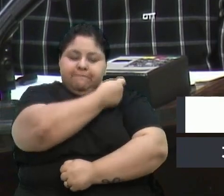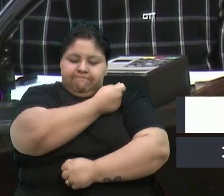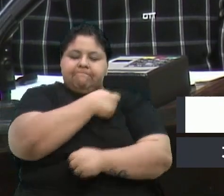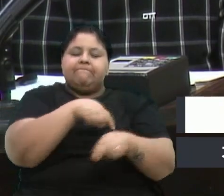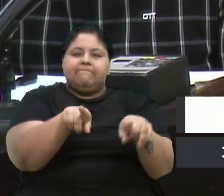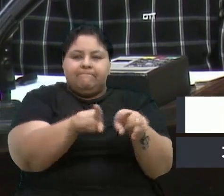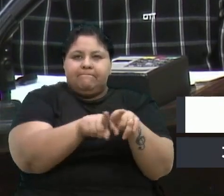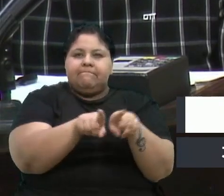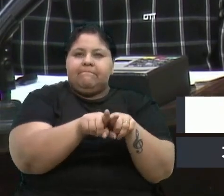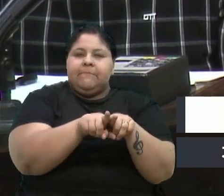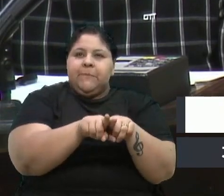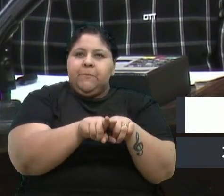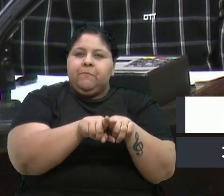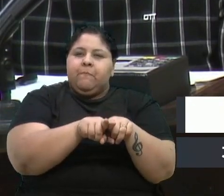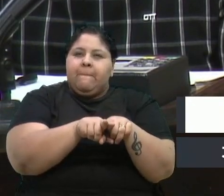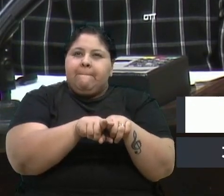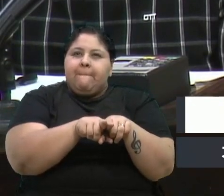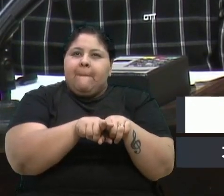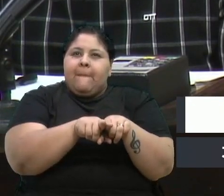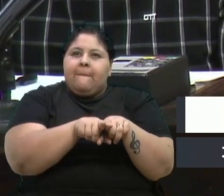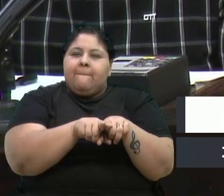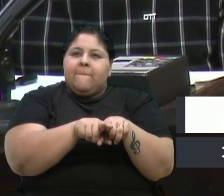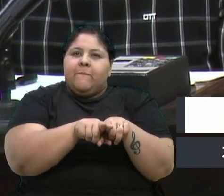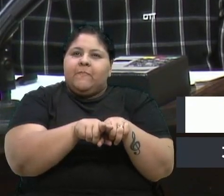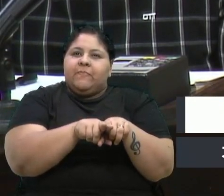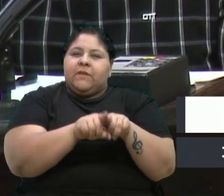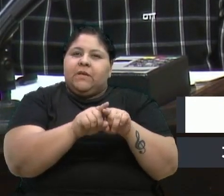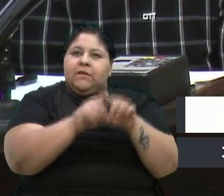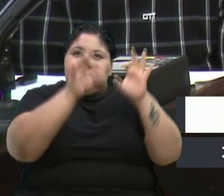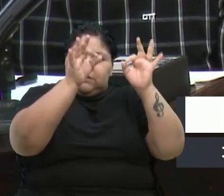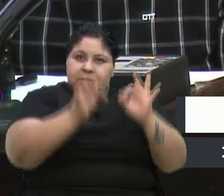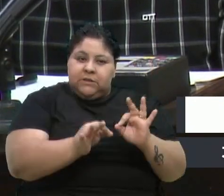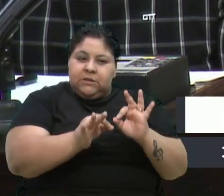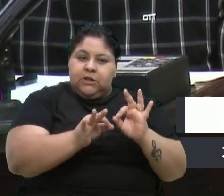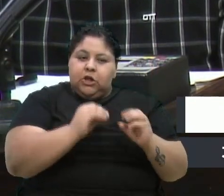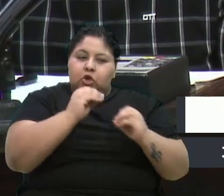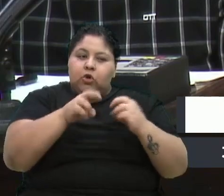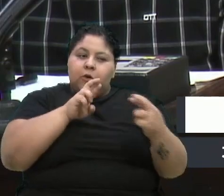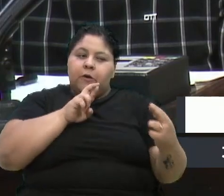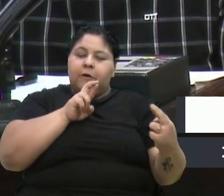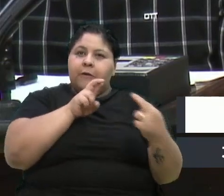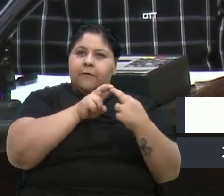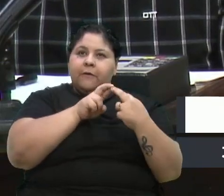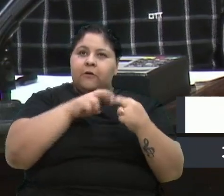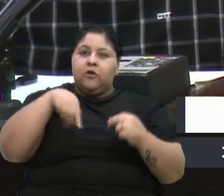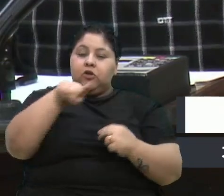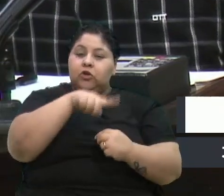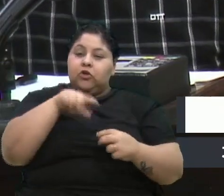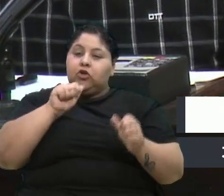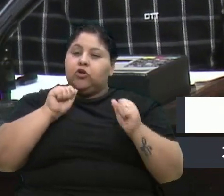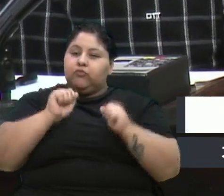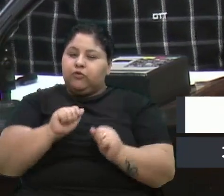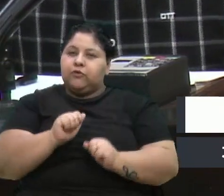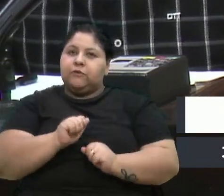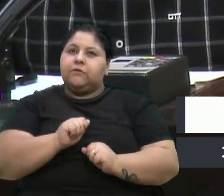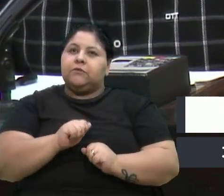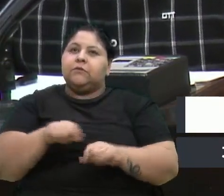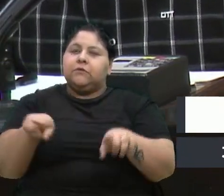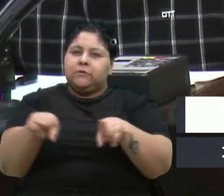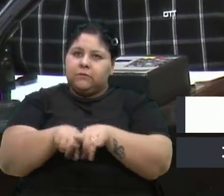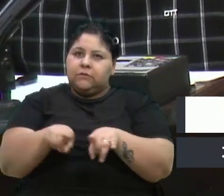também ser propositivo no que se refere a que nós possamos, então,